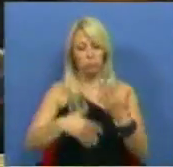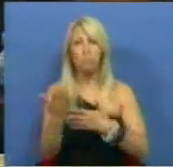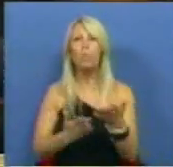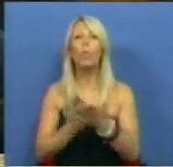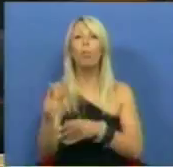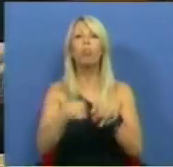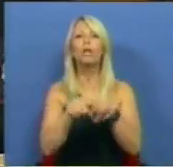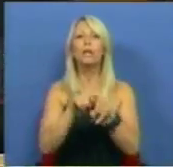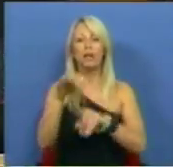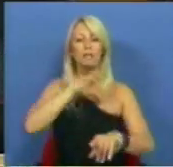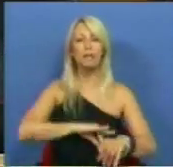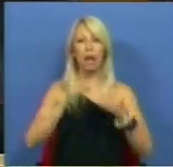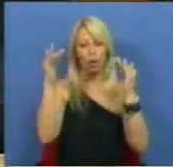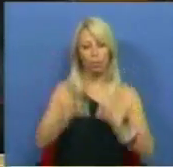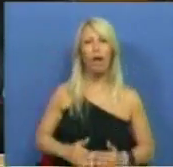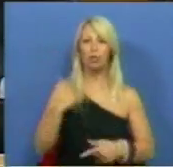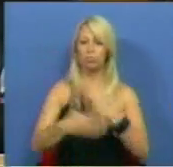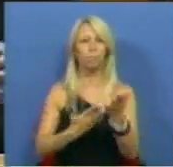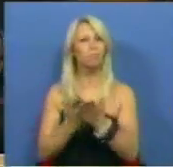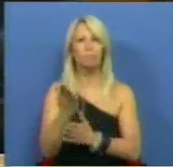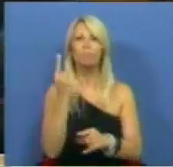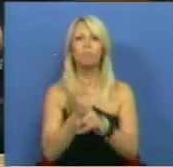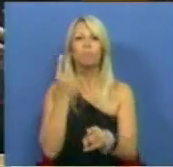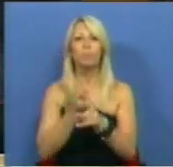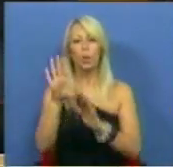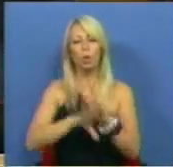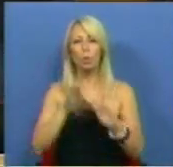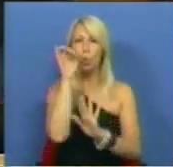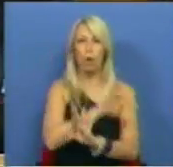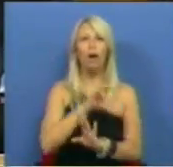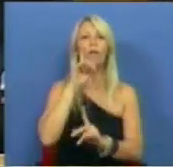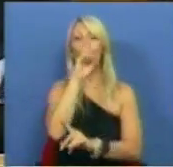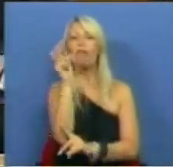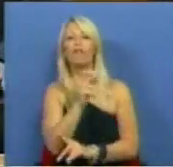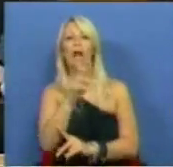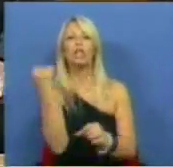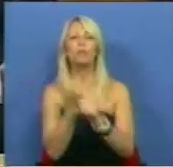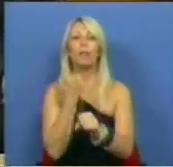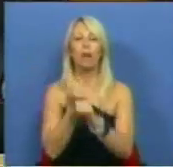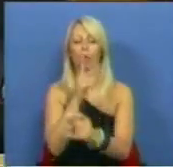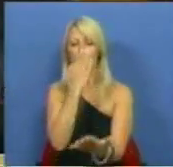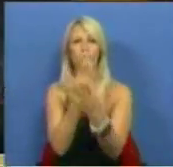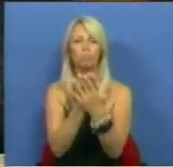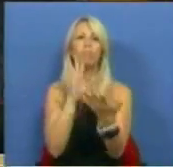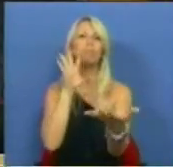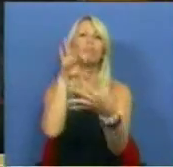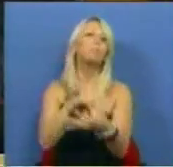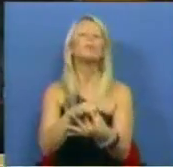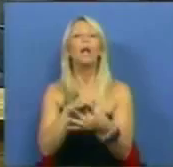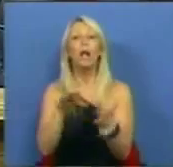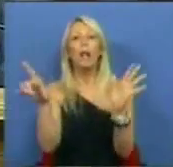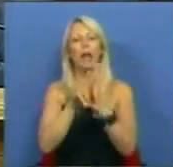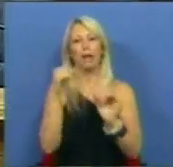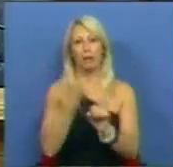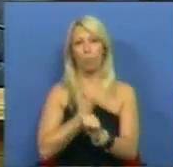salários baixos, uma manutenção de precariedade, uma manutenção da fragilidade dos trabalhadores perante a legislação laboral. E em todas